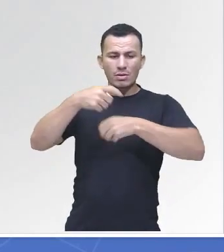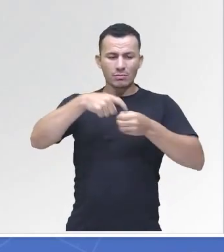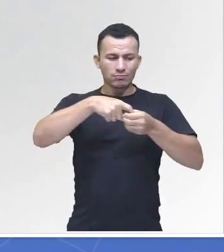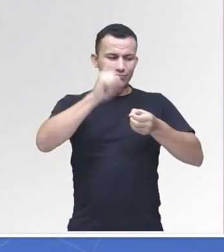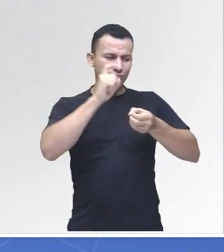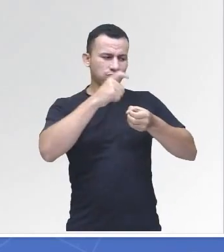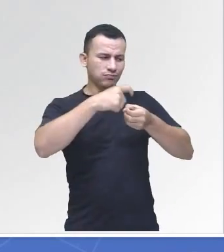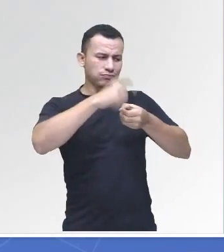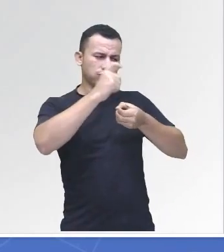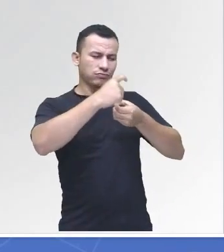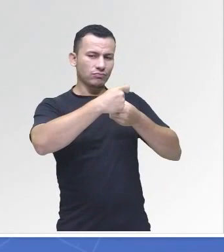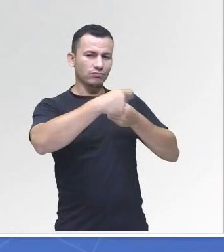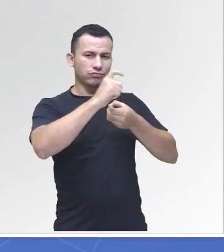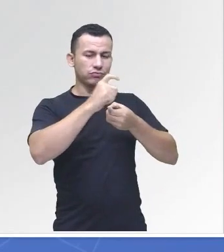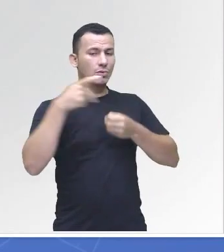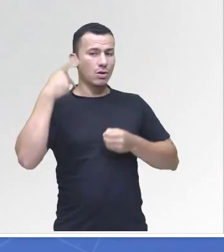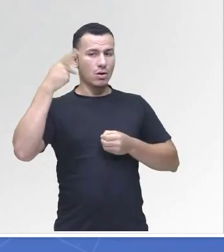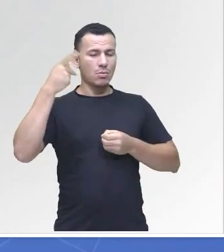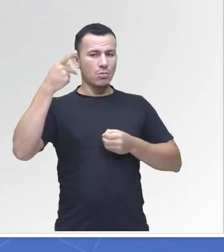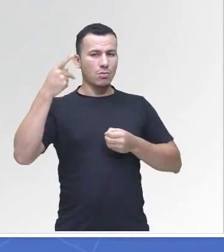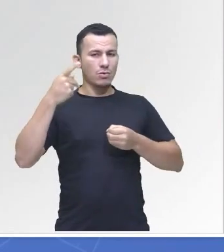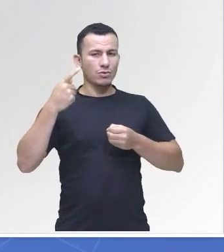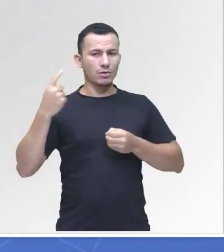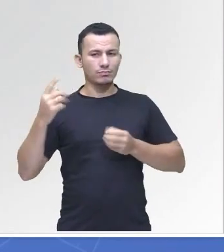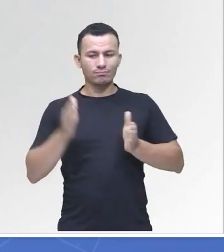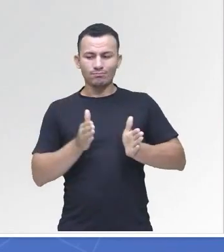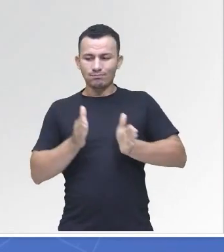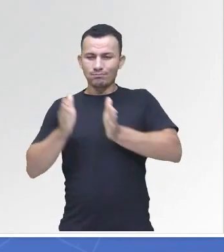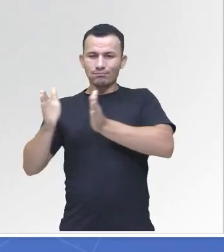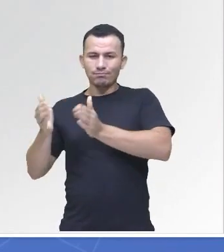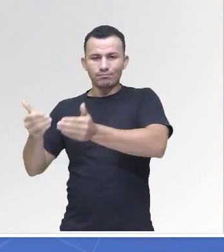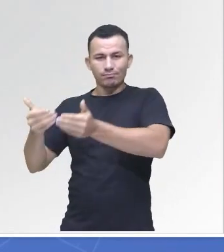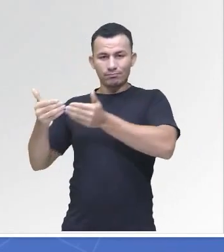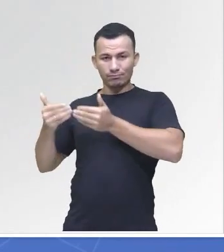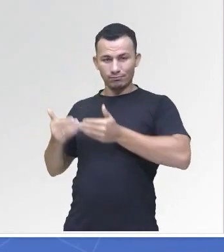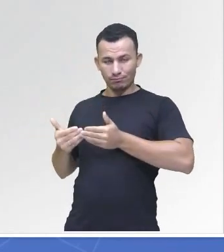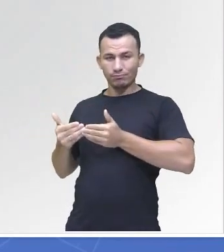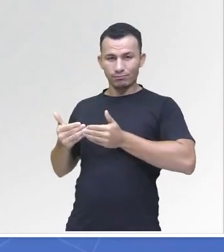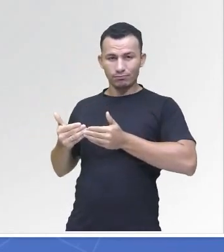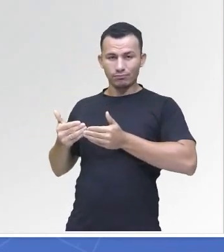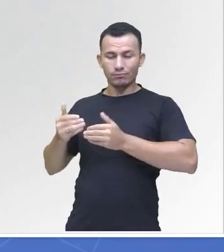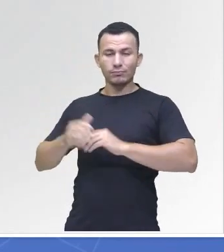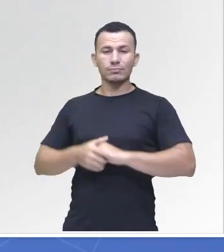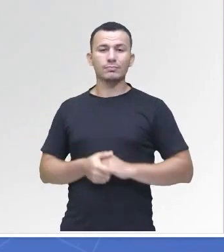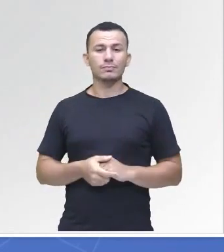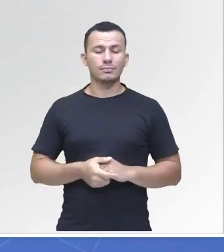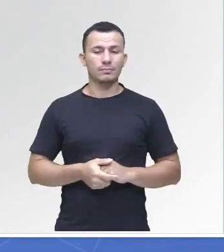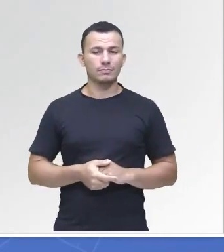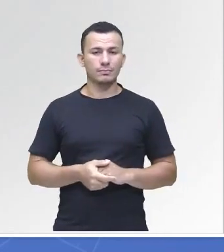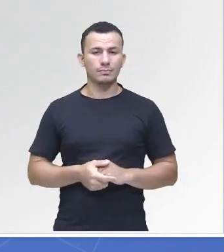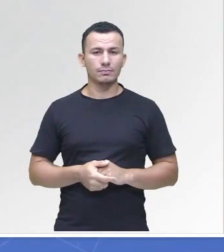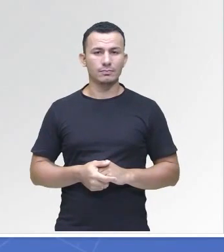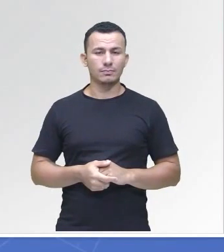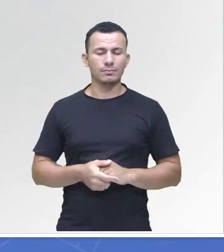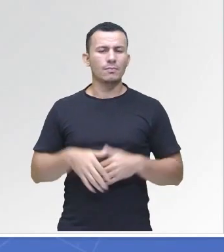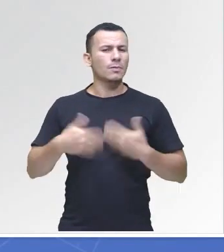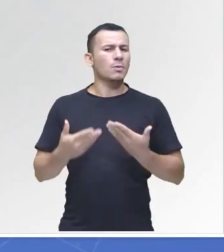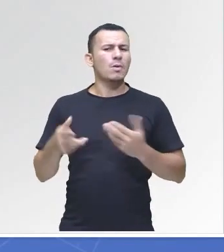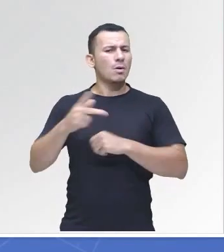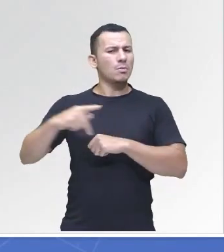ali a sua política de isolamento tão presente dentro da era vitoriana? Quais foram